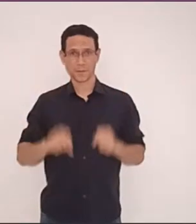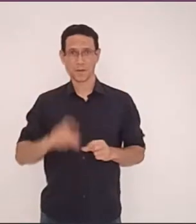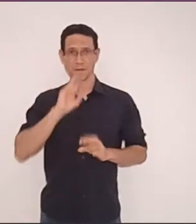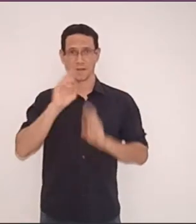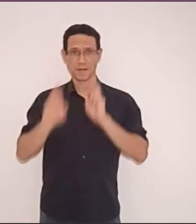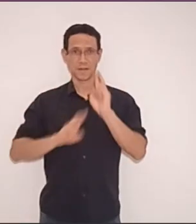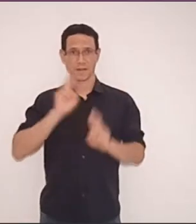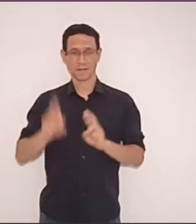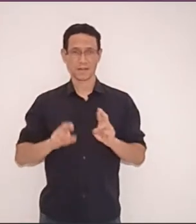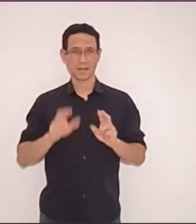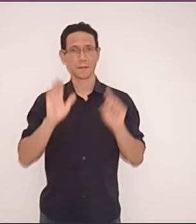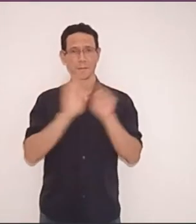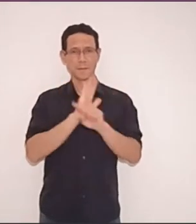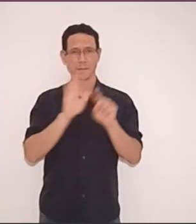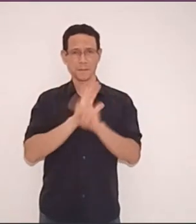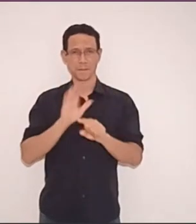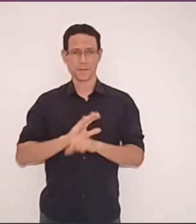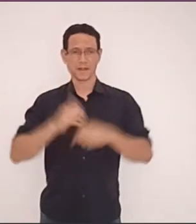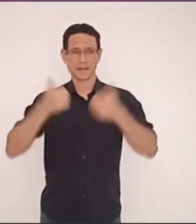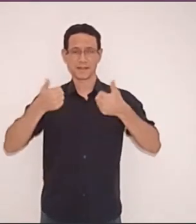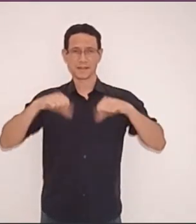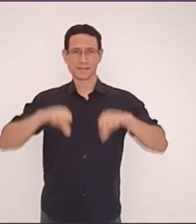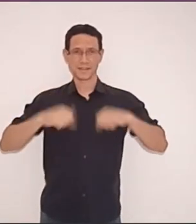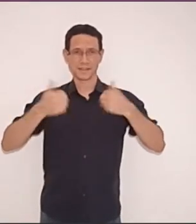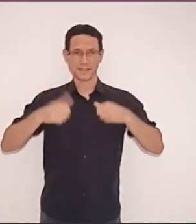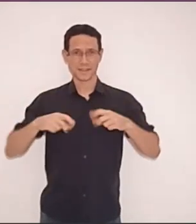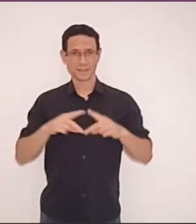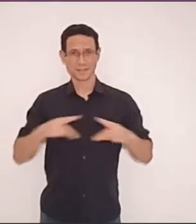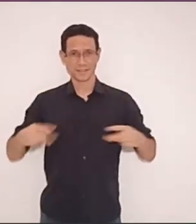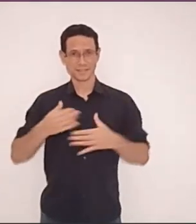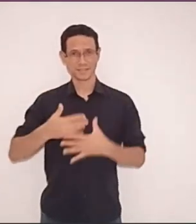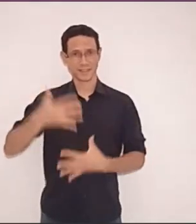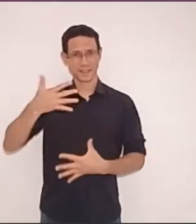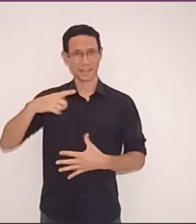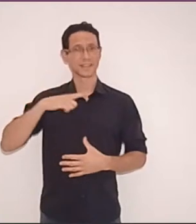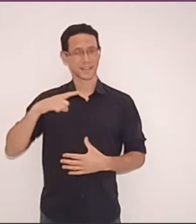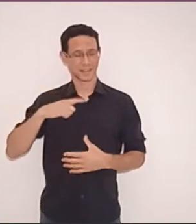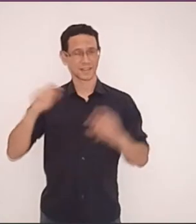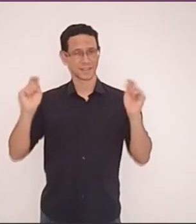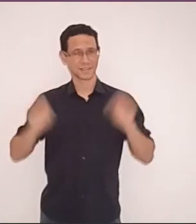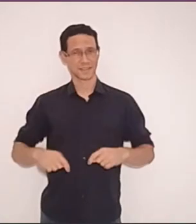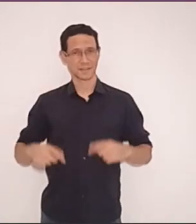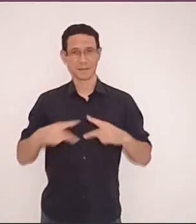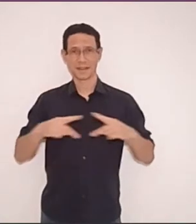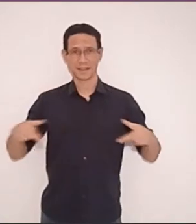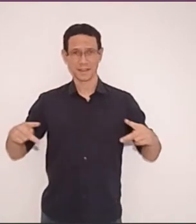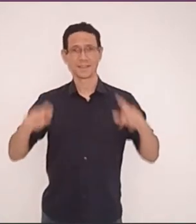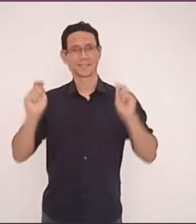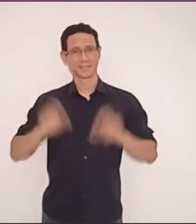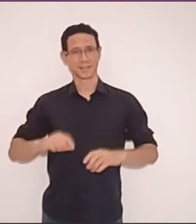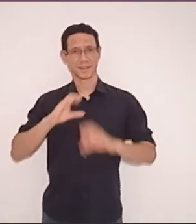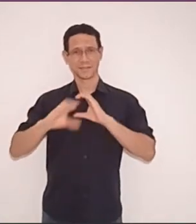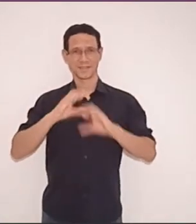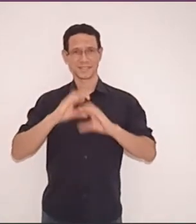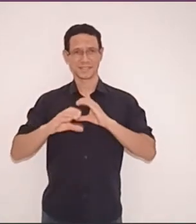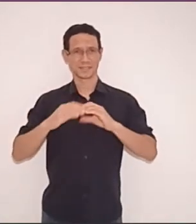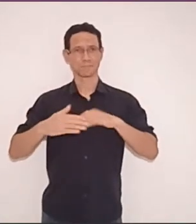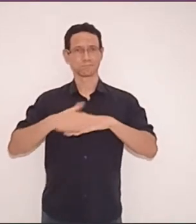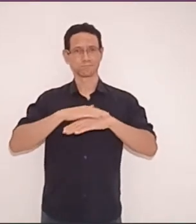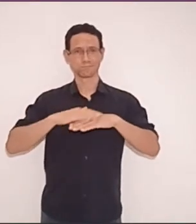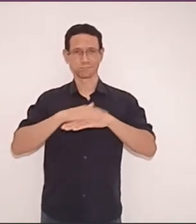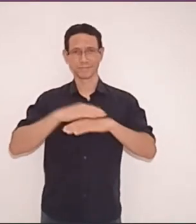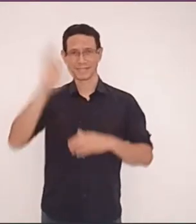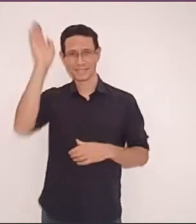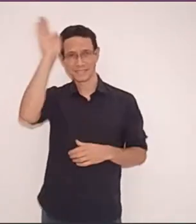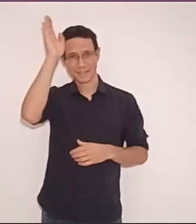respondam ao nosso questionário de avaliação na descrição do vídeo você encontra um link para se comunicar com a equipe do SESC ideias